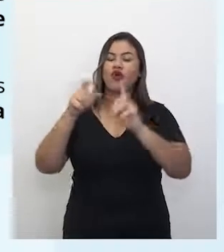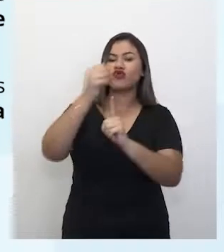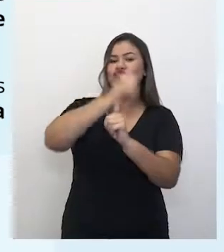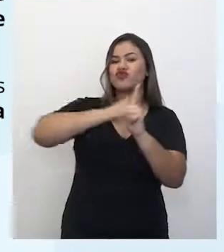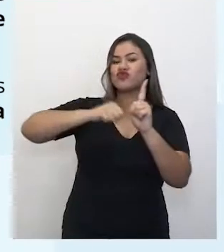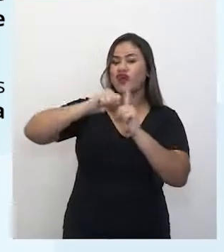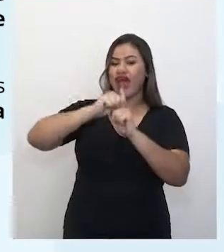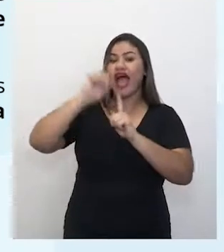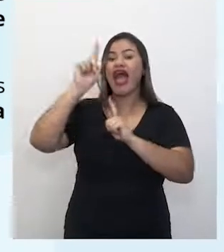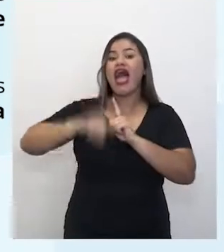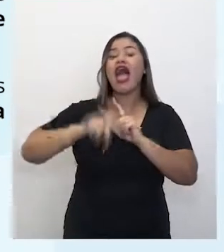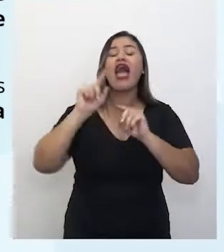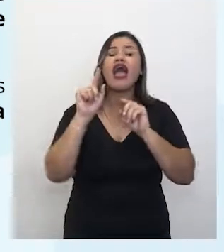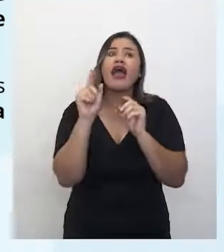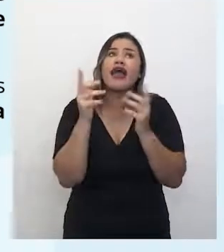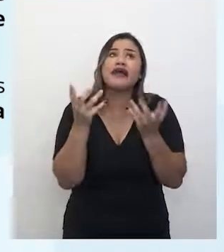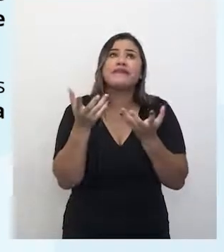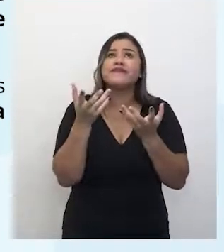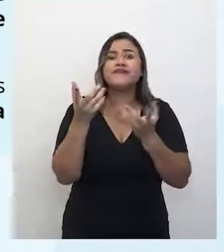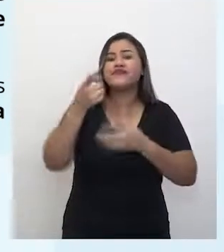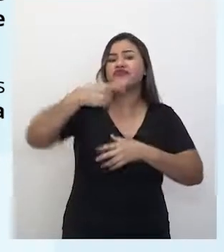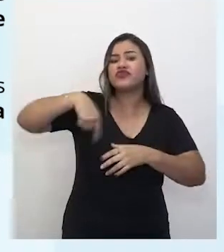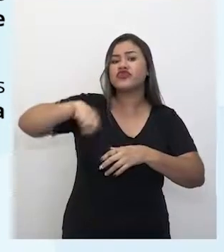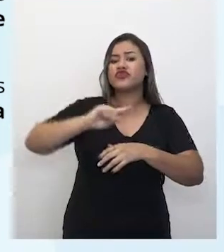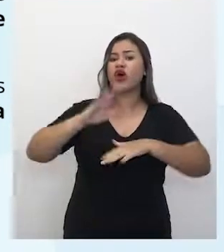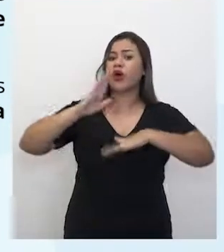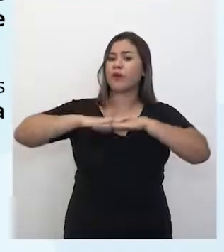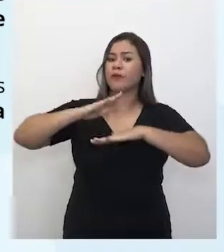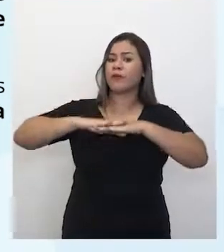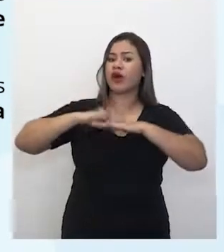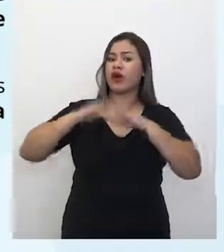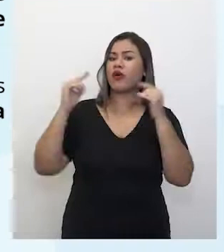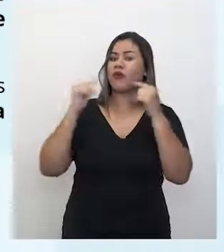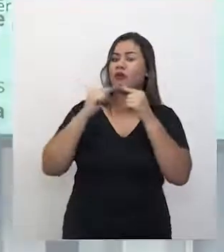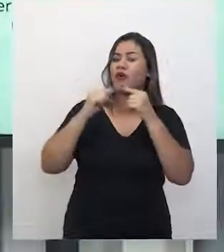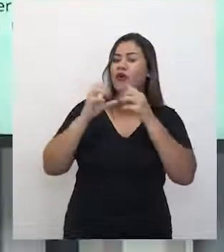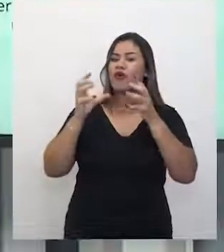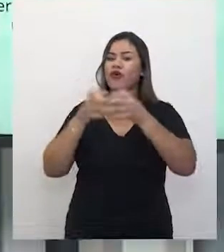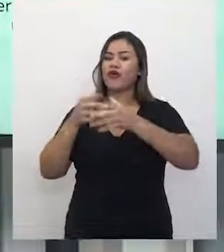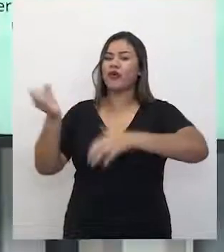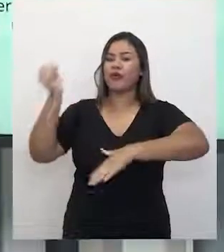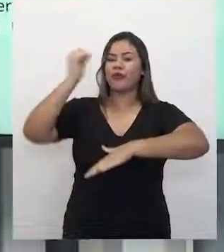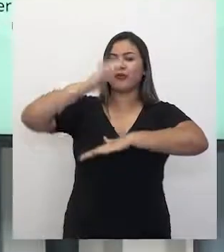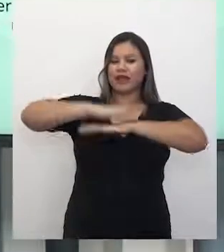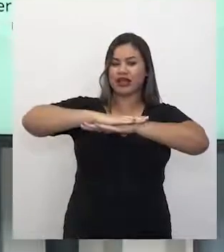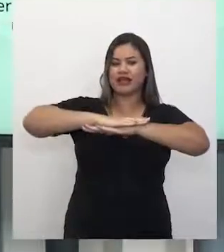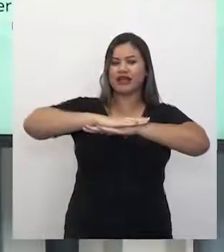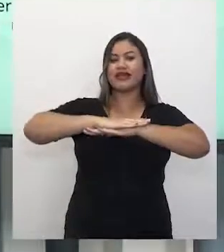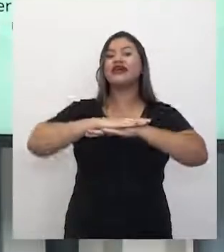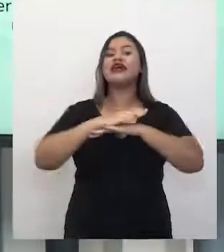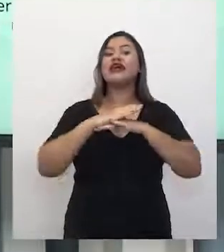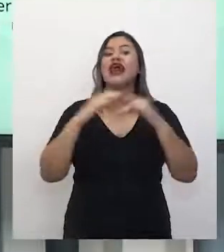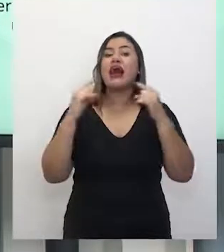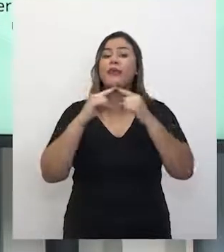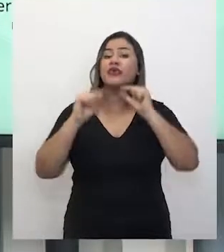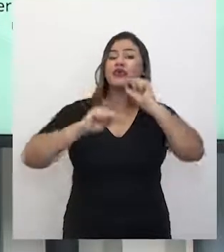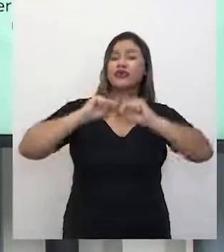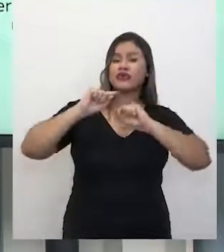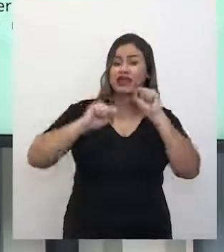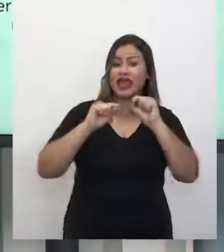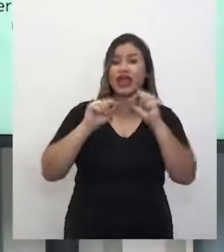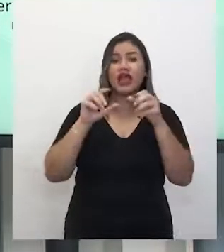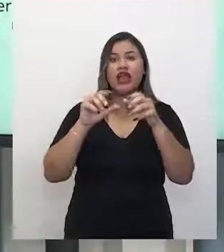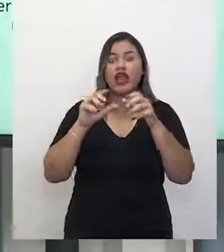sociais, gente, é a questão: quando nós fazemos parte de um grupo social, nós nos diferenciamos de outro.